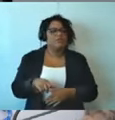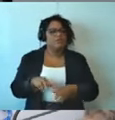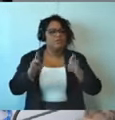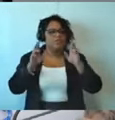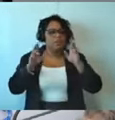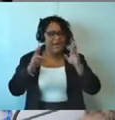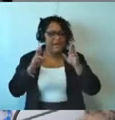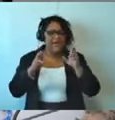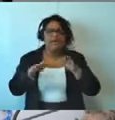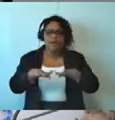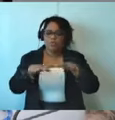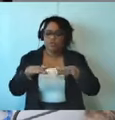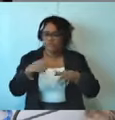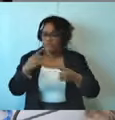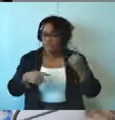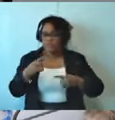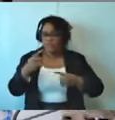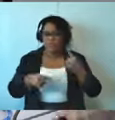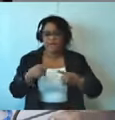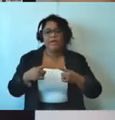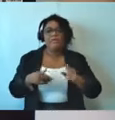pública propositiva e abençoada.